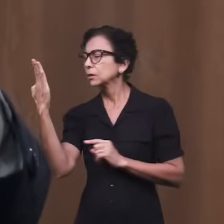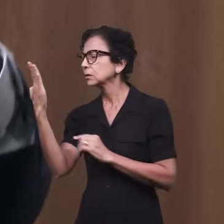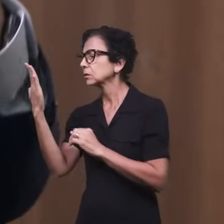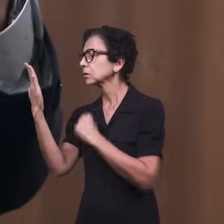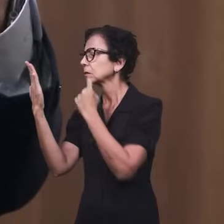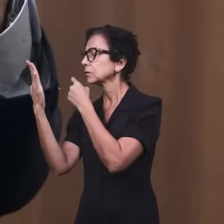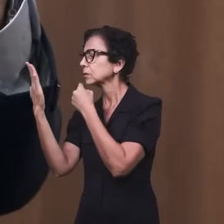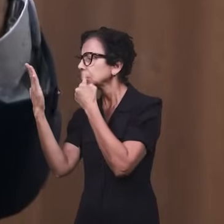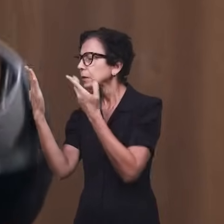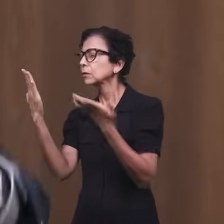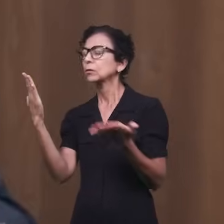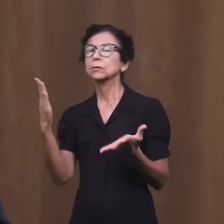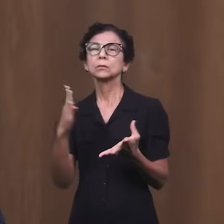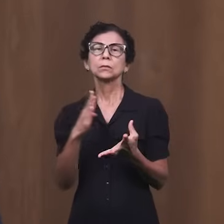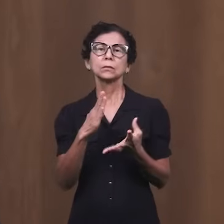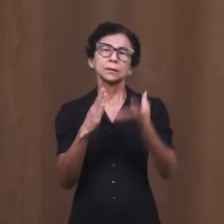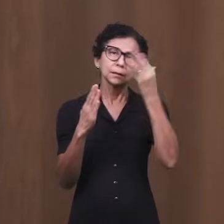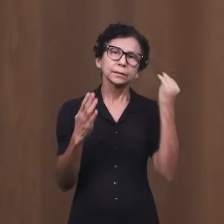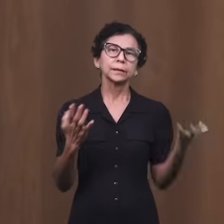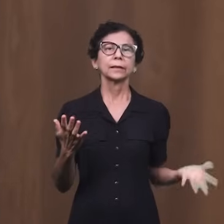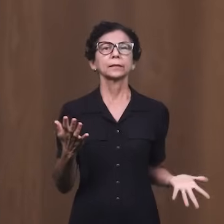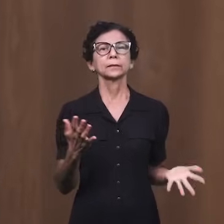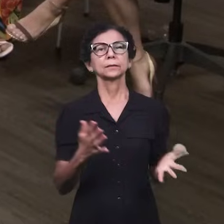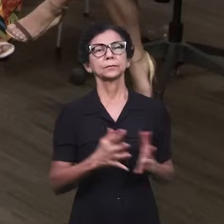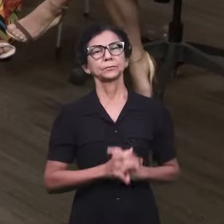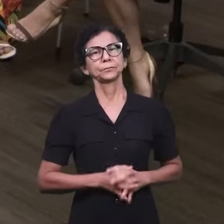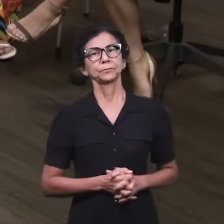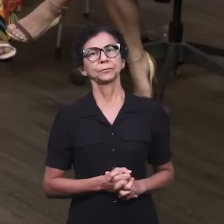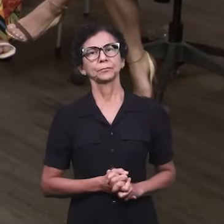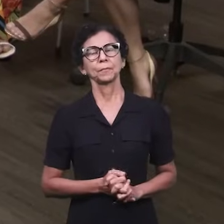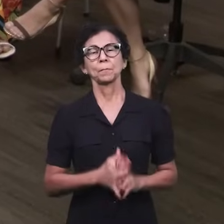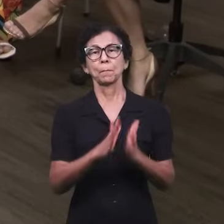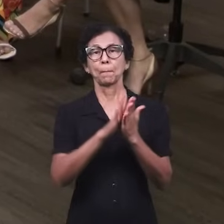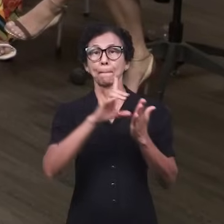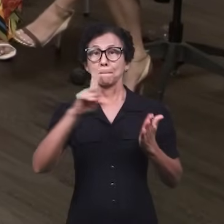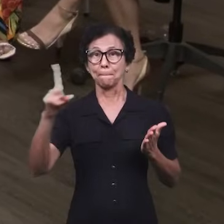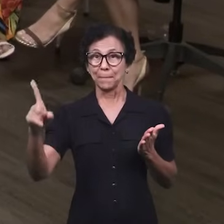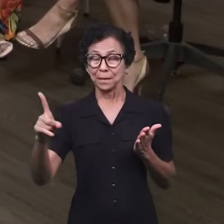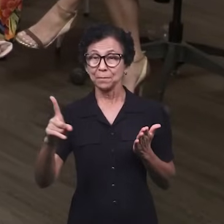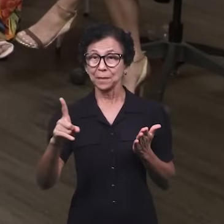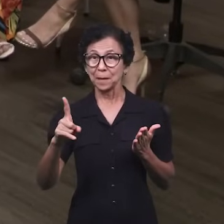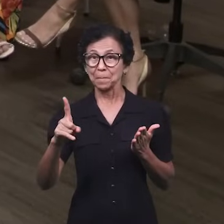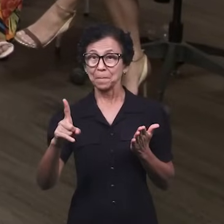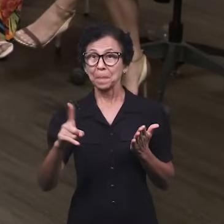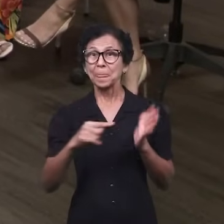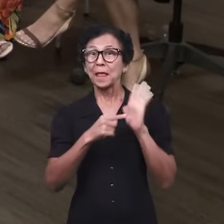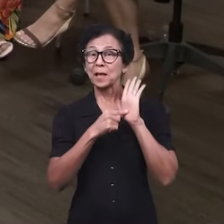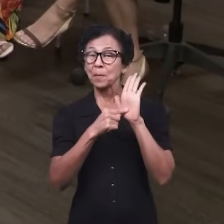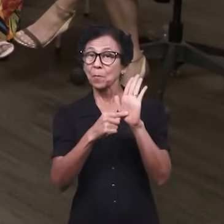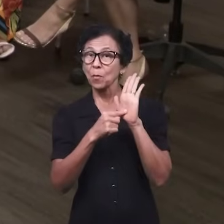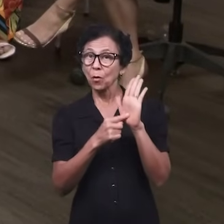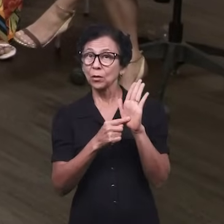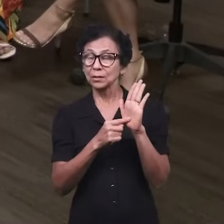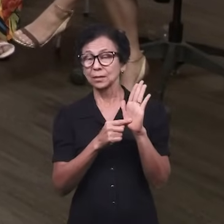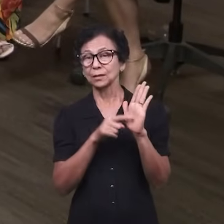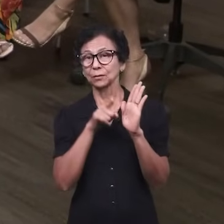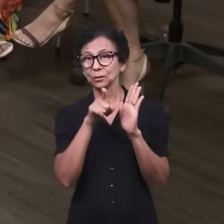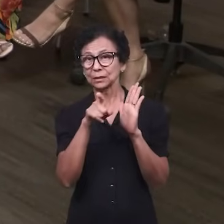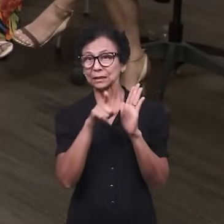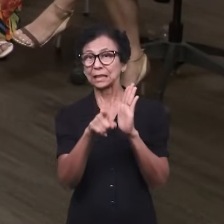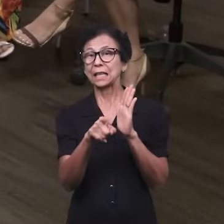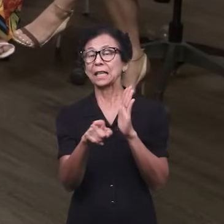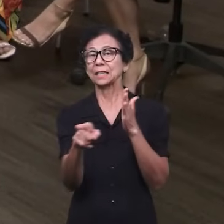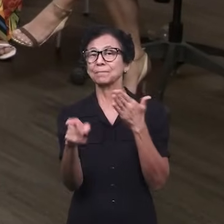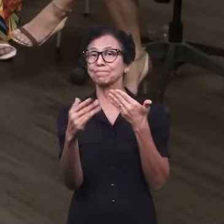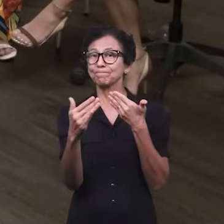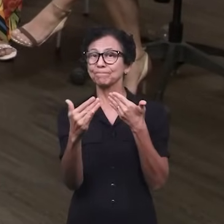espelho que vai mostrar como você está né amém amém eh um um há um